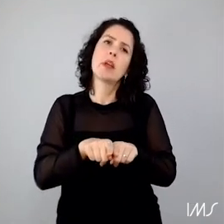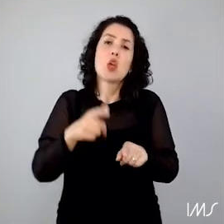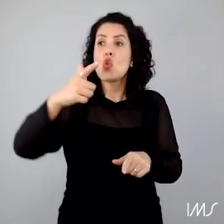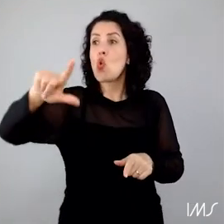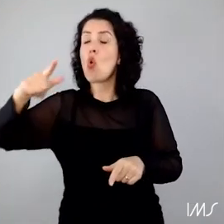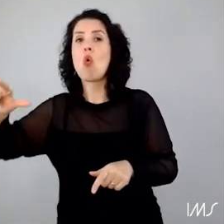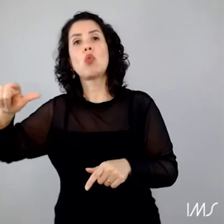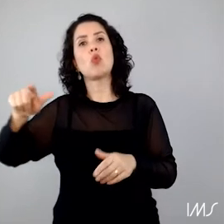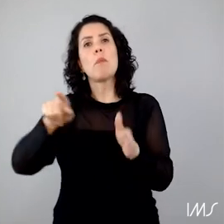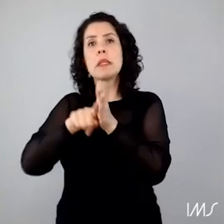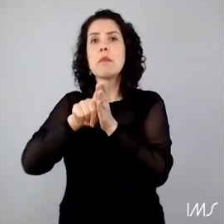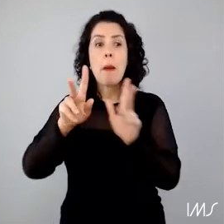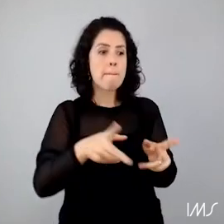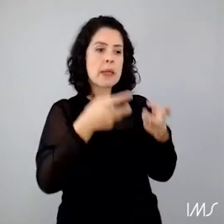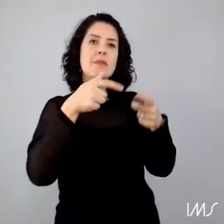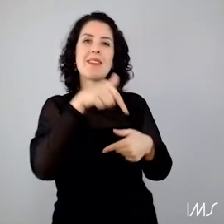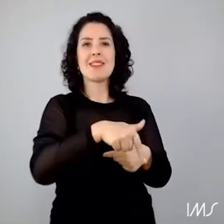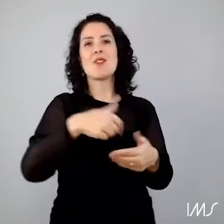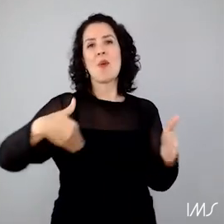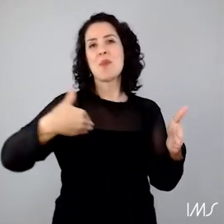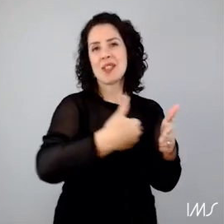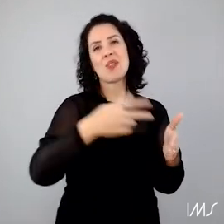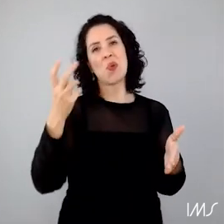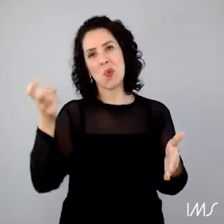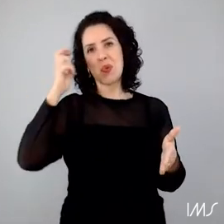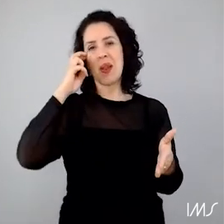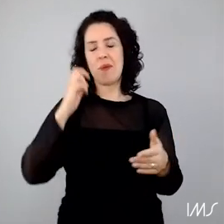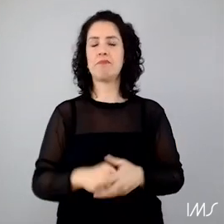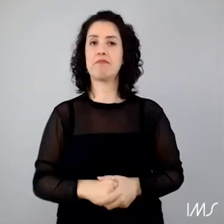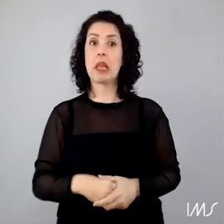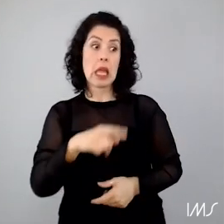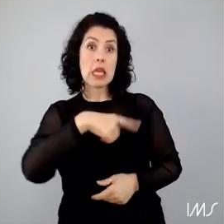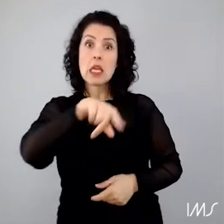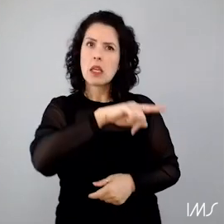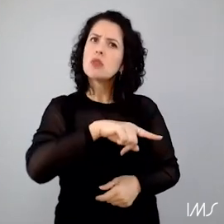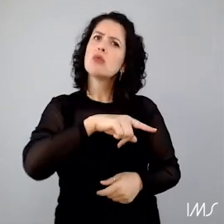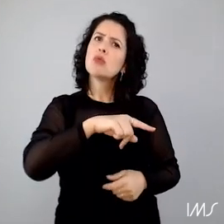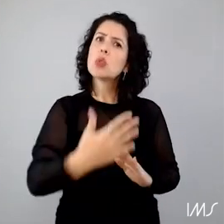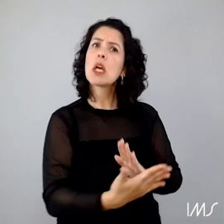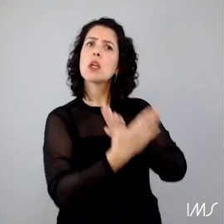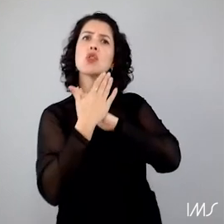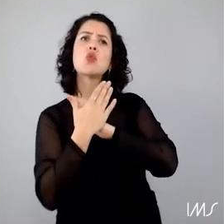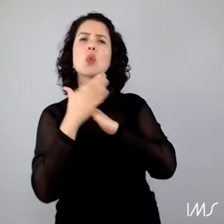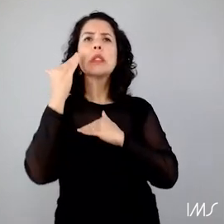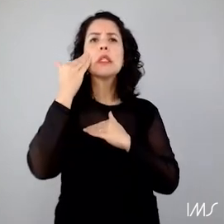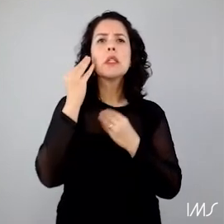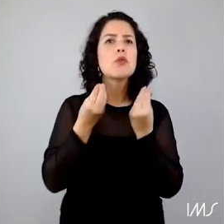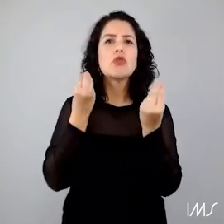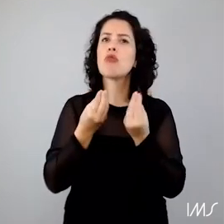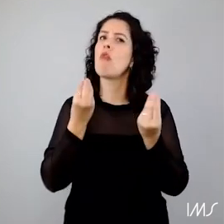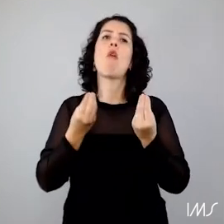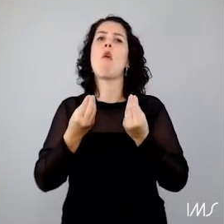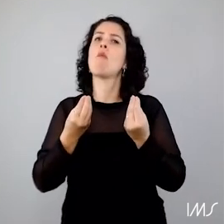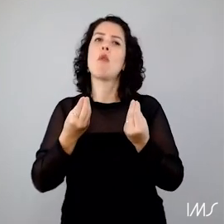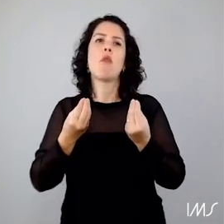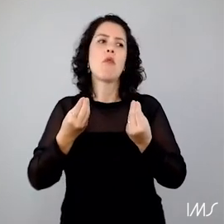que nos ajudam a compreender, inclusive, essa densidade que permeou o processo fotográfico no Brasil e que, às vezes, nos parece